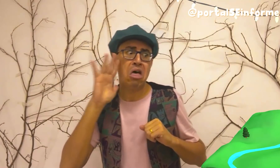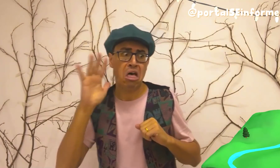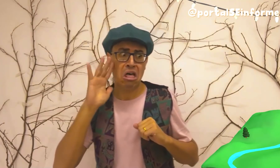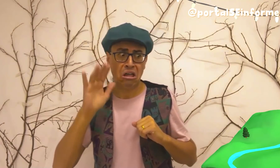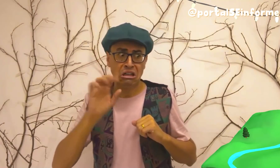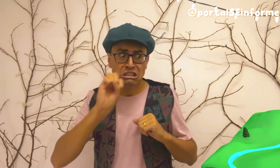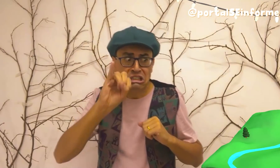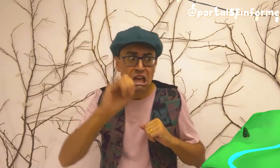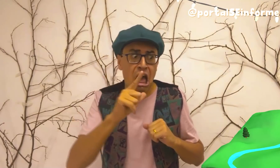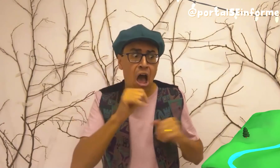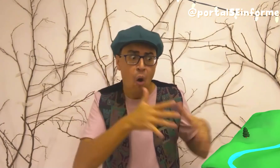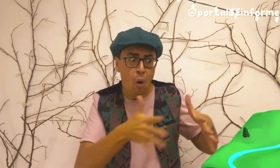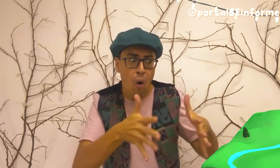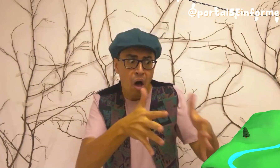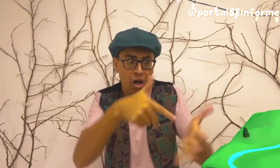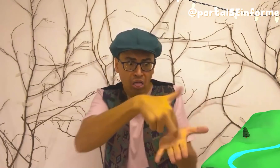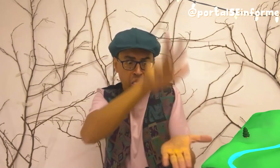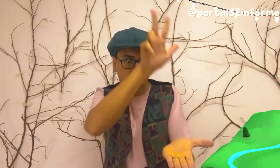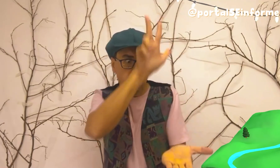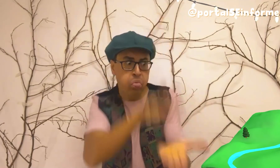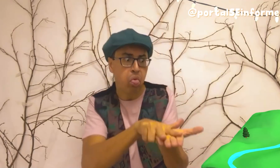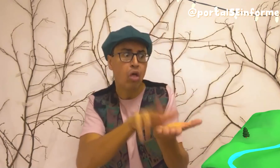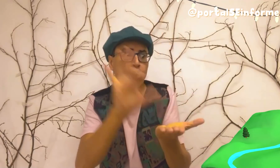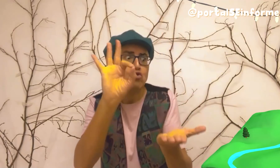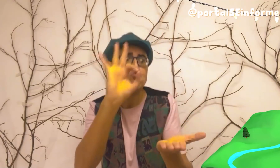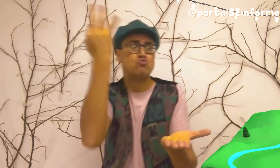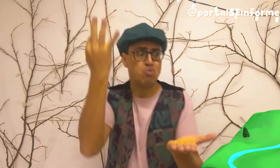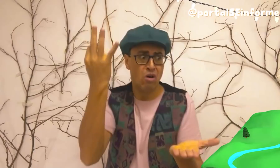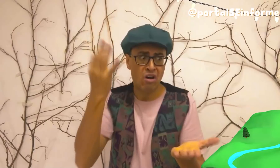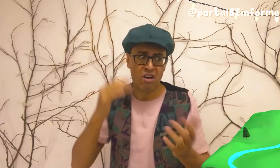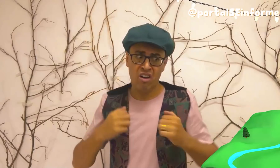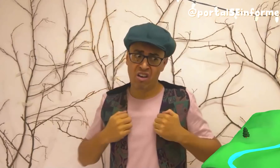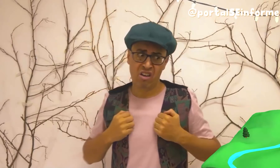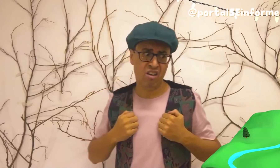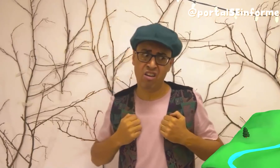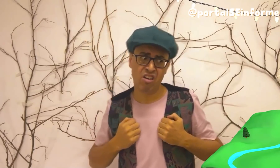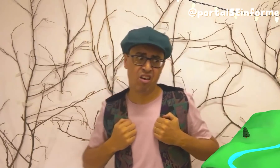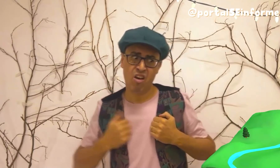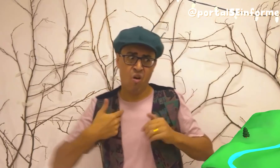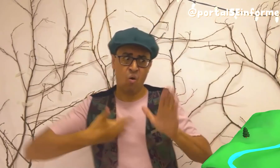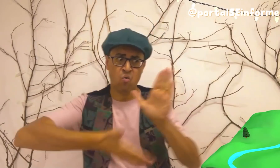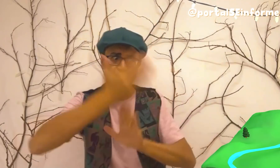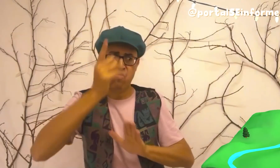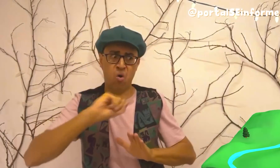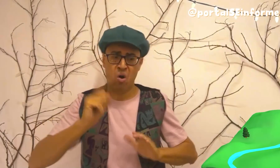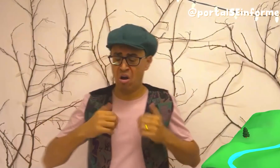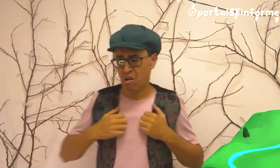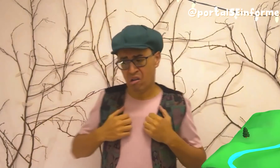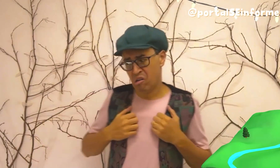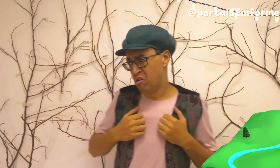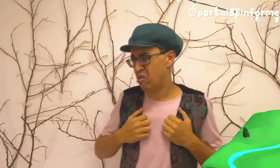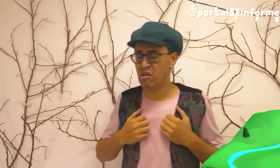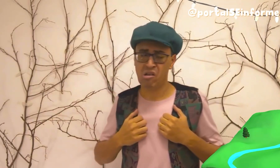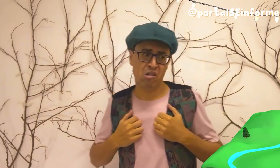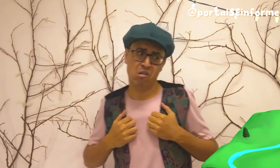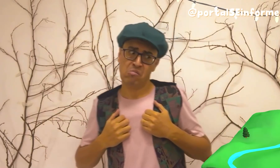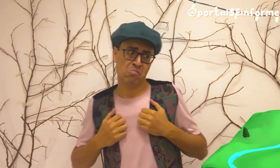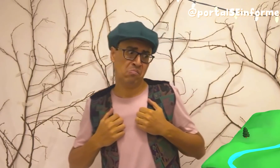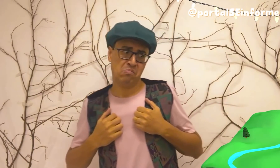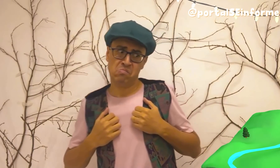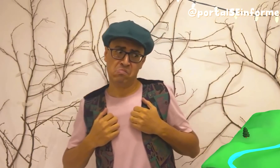Imagina só, se eu caio nessa água, vai que eu não vou passar não.